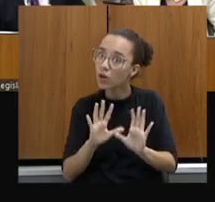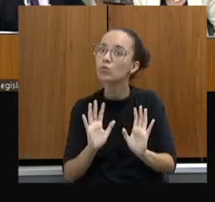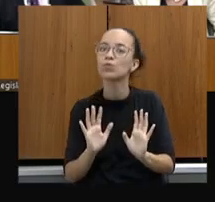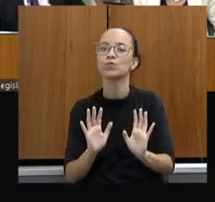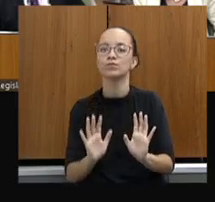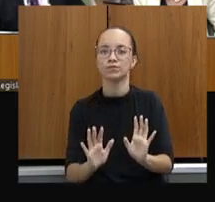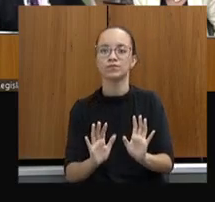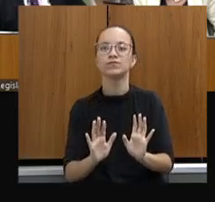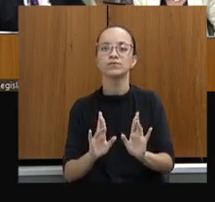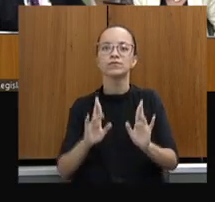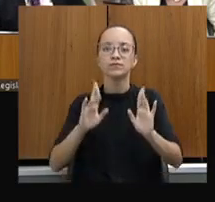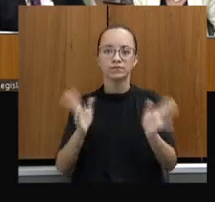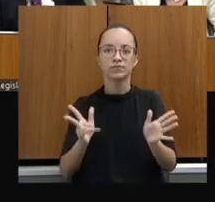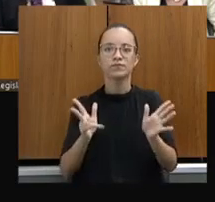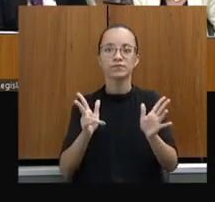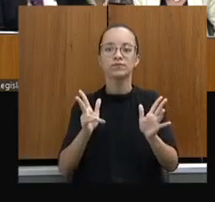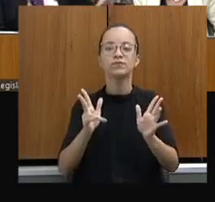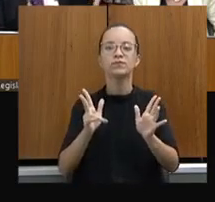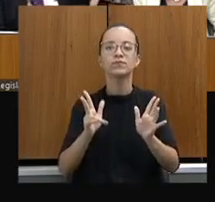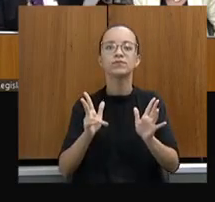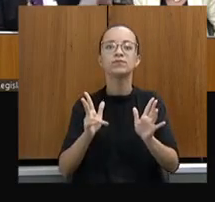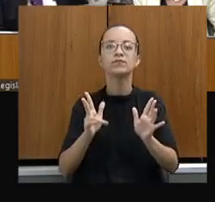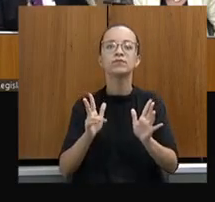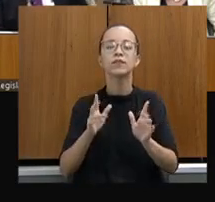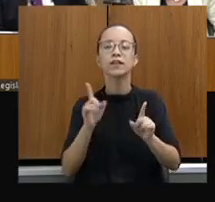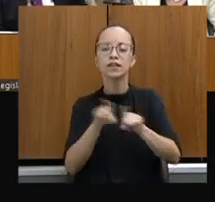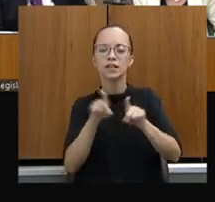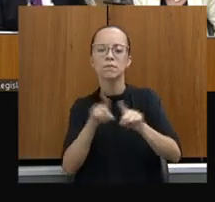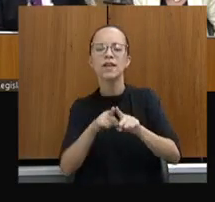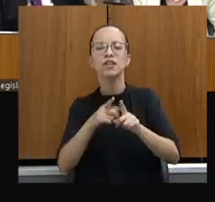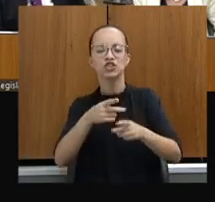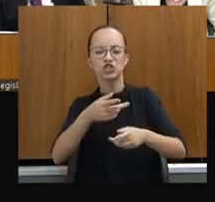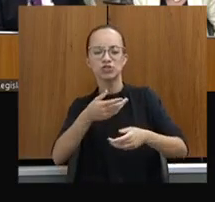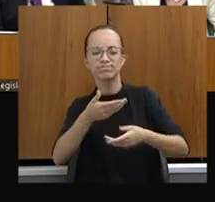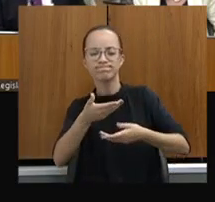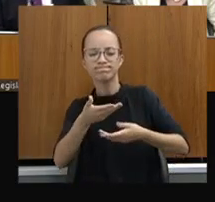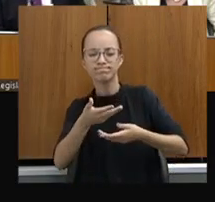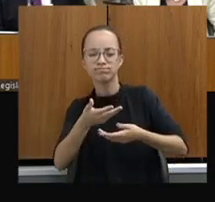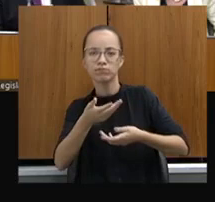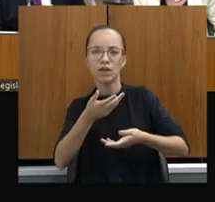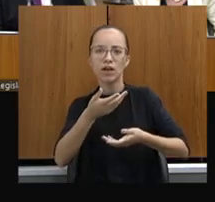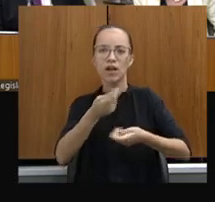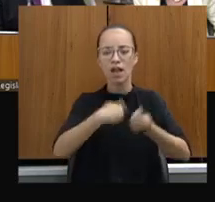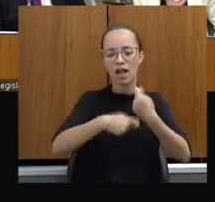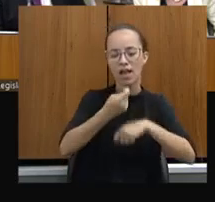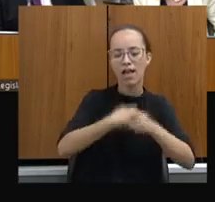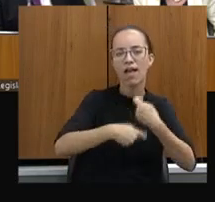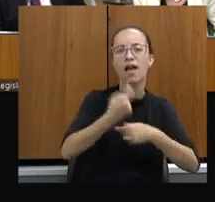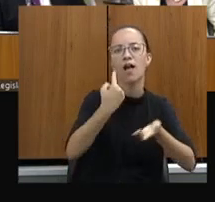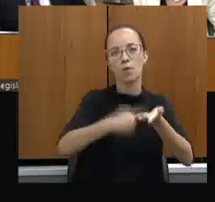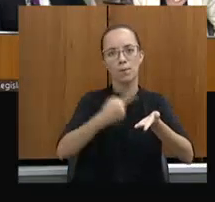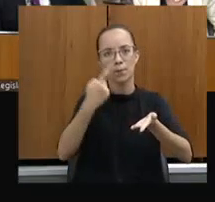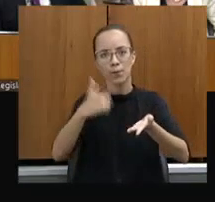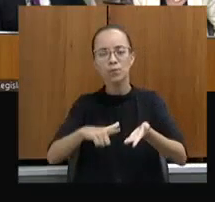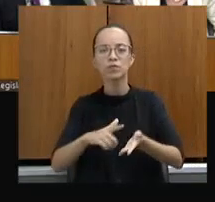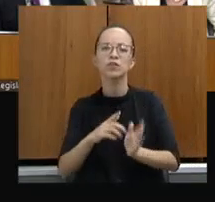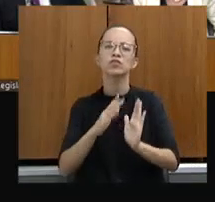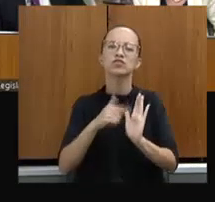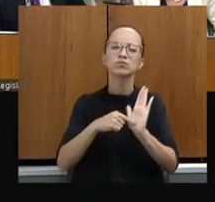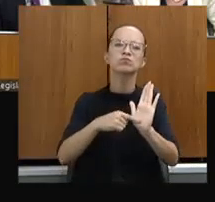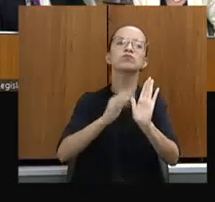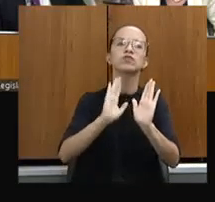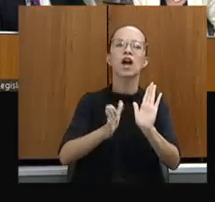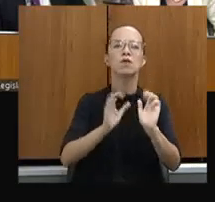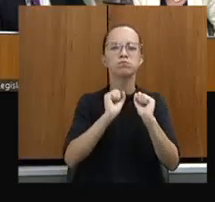autoriza a celebração de instrumentos formalizar a renegociação de dívida próximo por favor aqui já tá já tá colocado